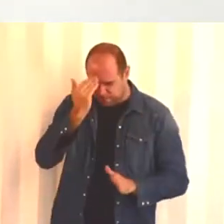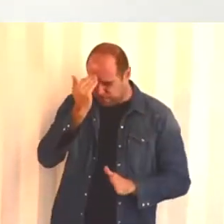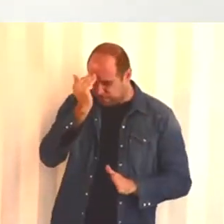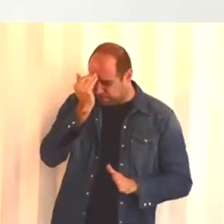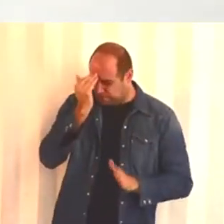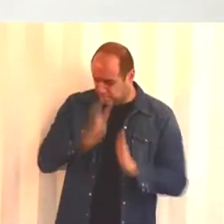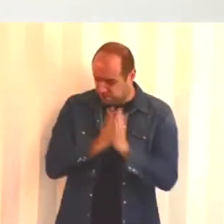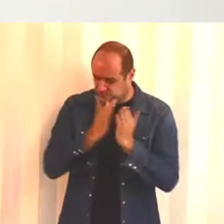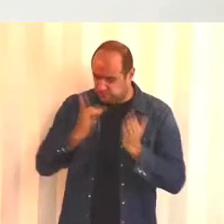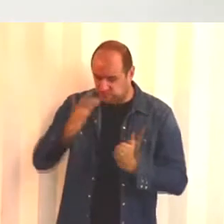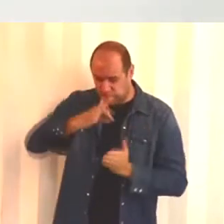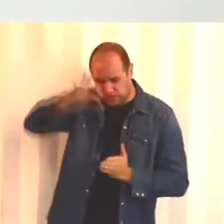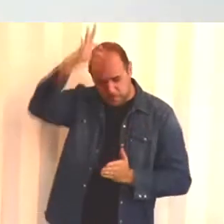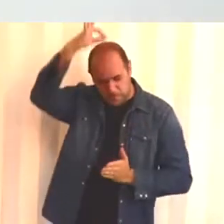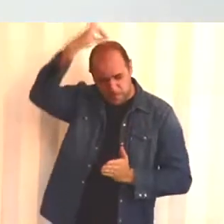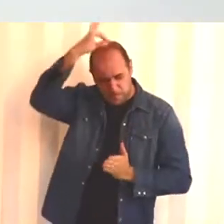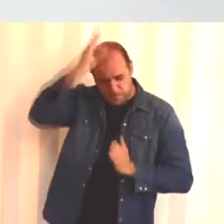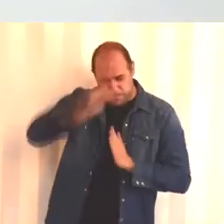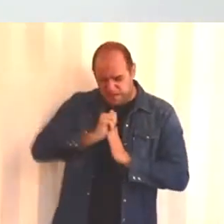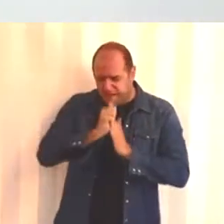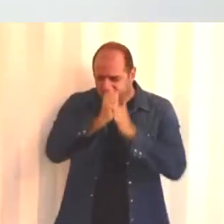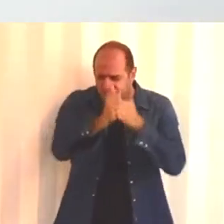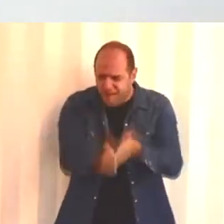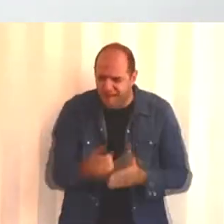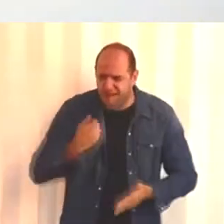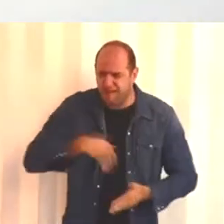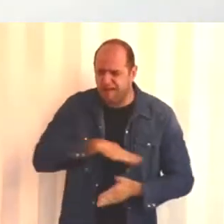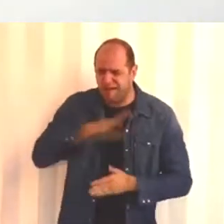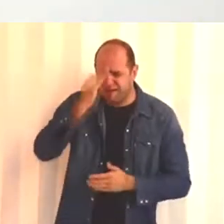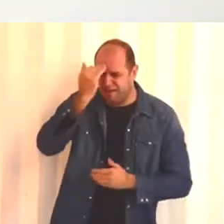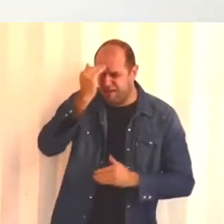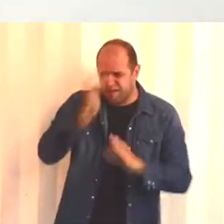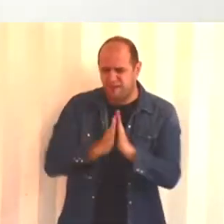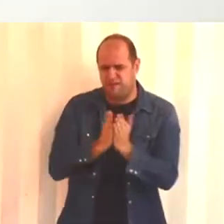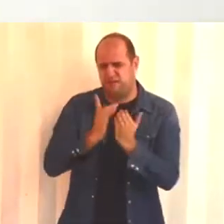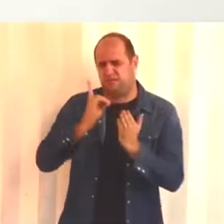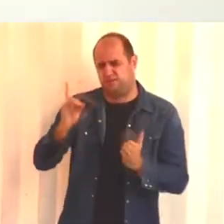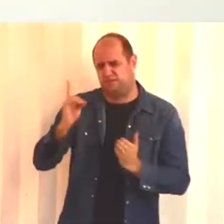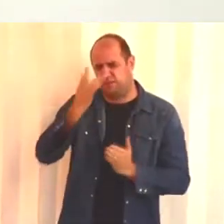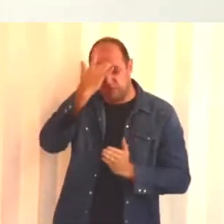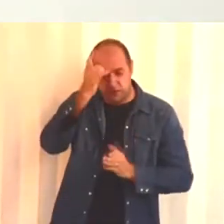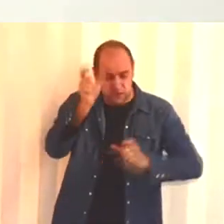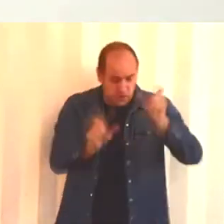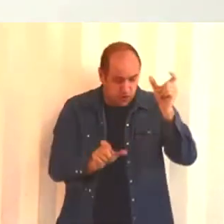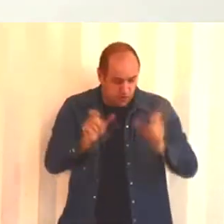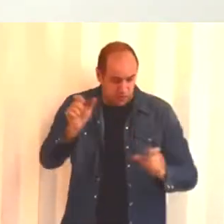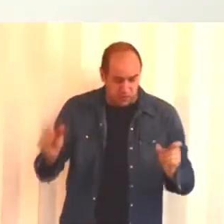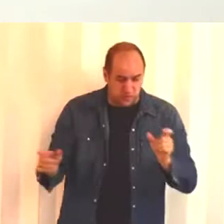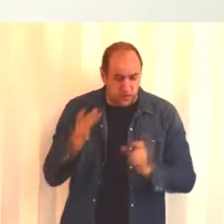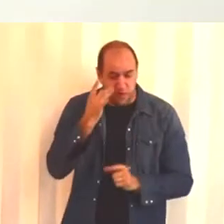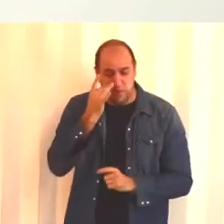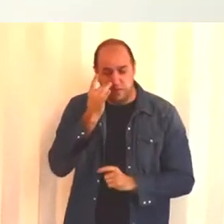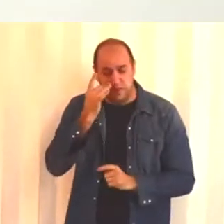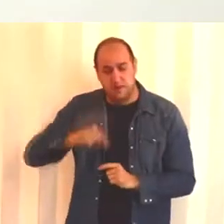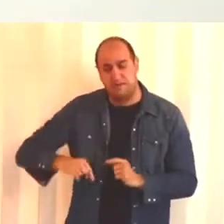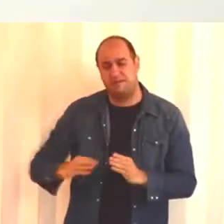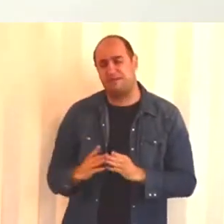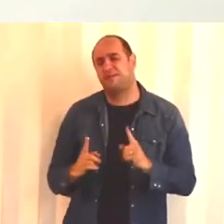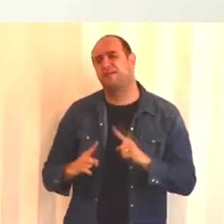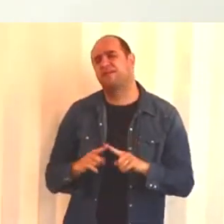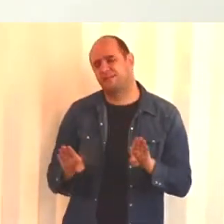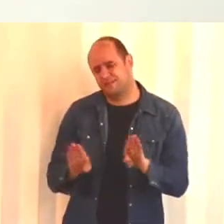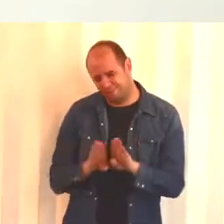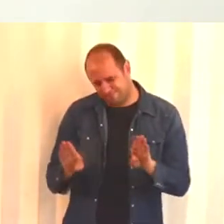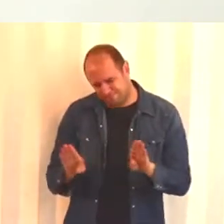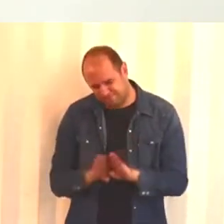teu Santo Espírito nos guie às verdades do Senhor, aos nossos irmãos presentes aqui na igreja e aos nossos irmãos também